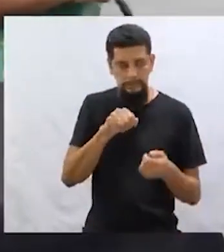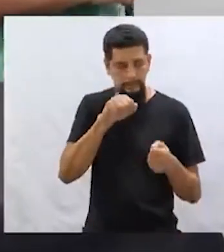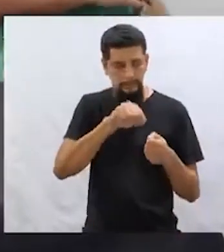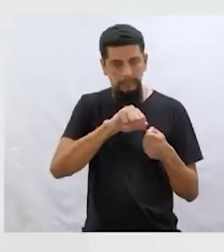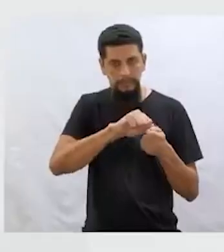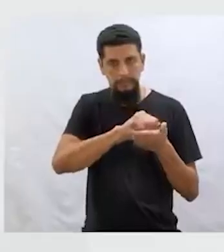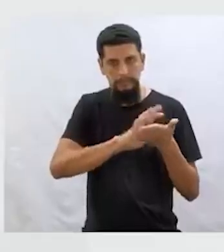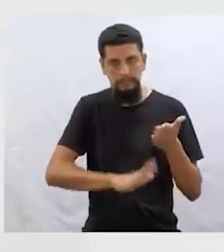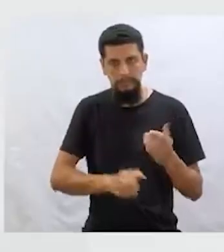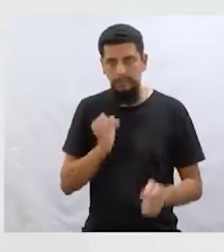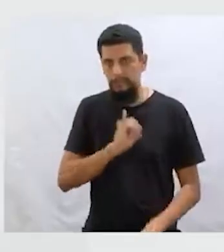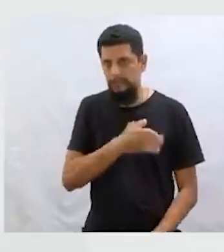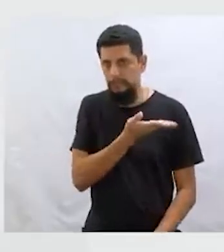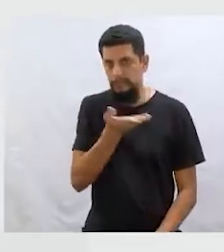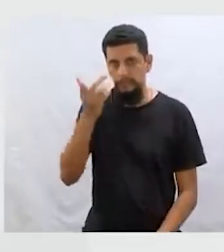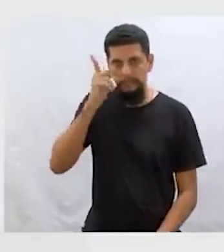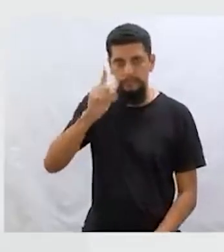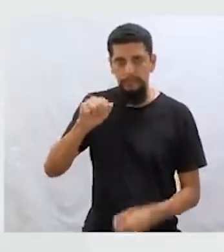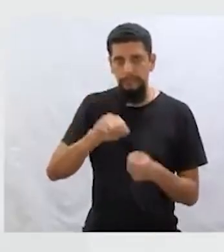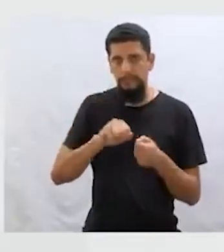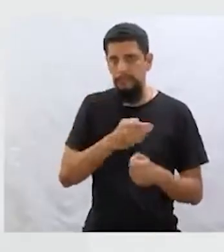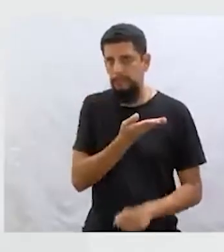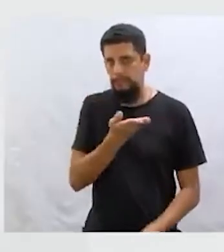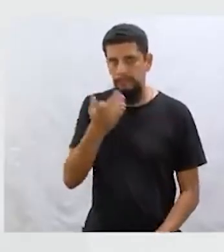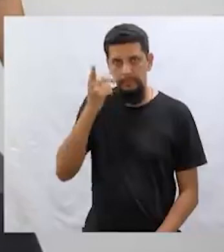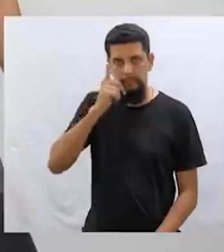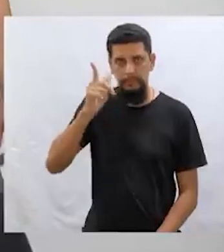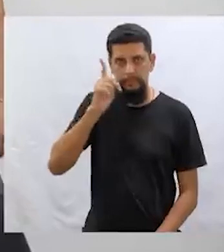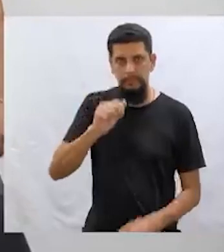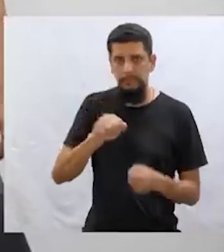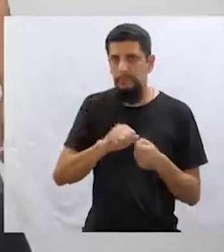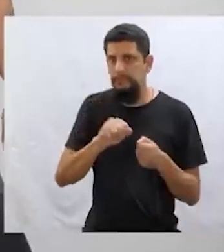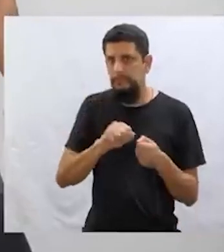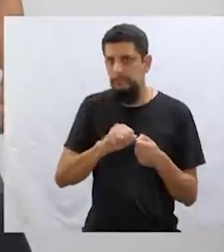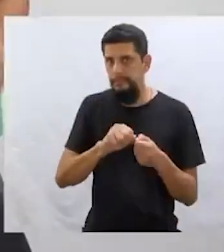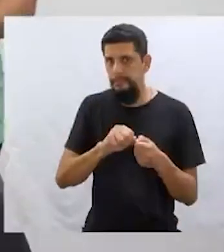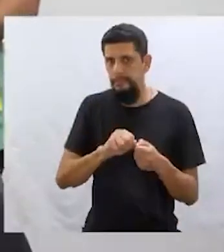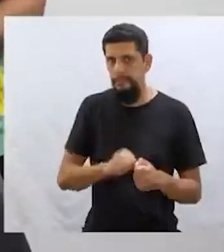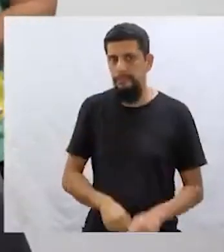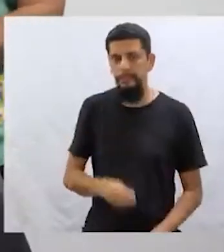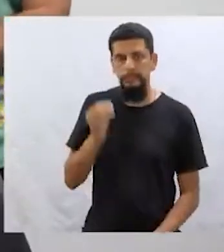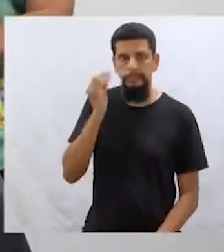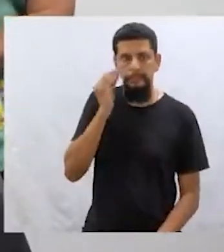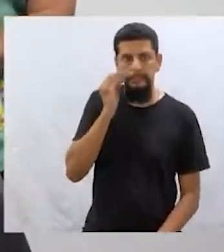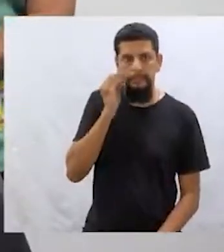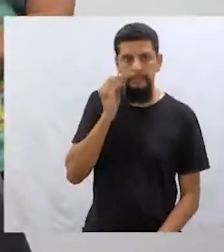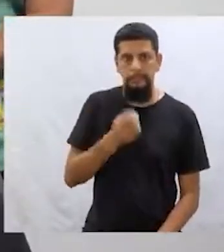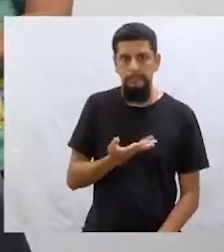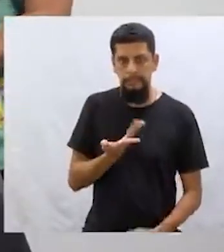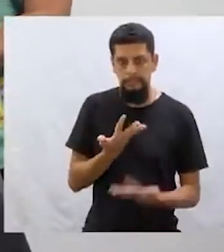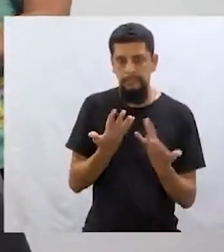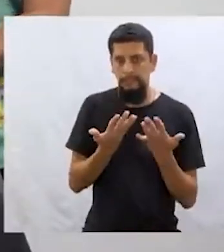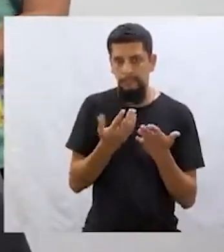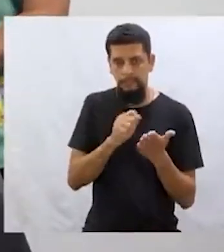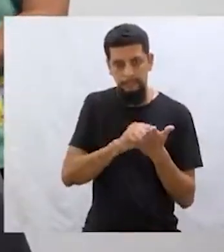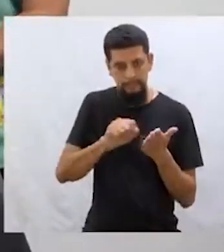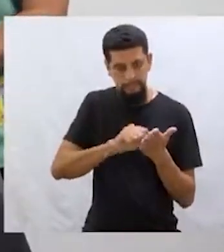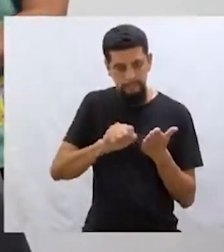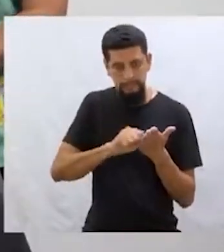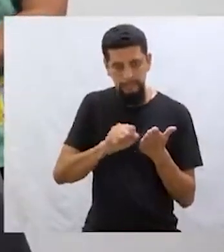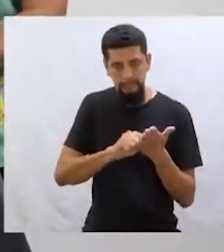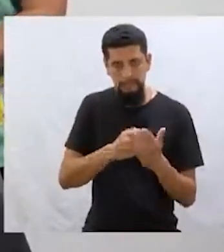esta atividade? Será que eles conseguiram fazer? Vocês estão conseguindo relacionar? Tentem fazer lá com o dedinho de